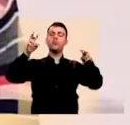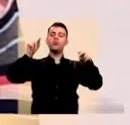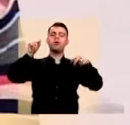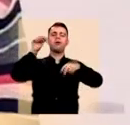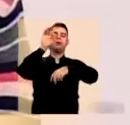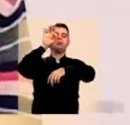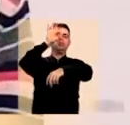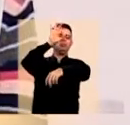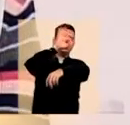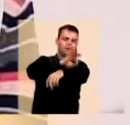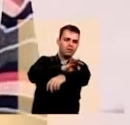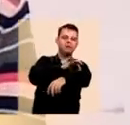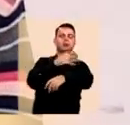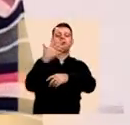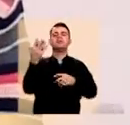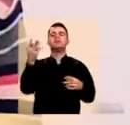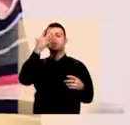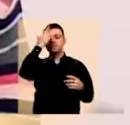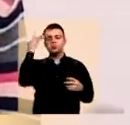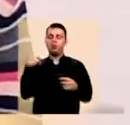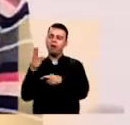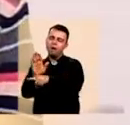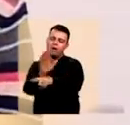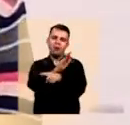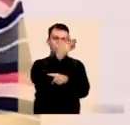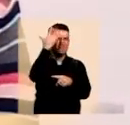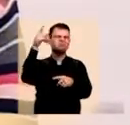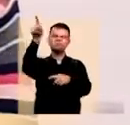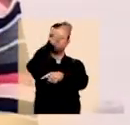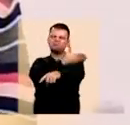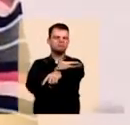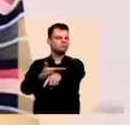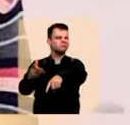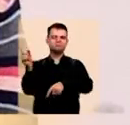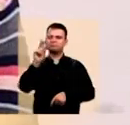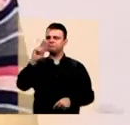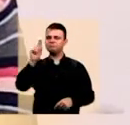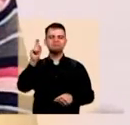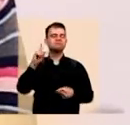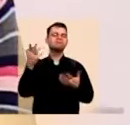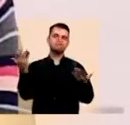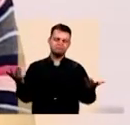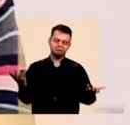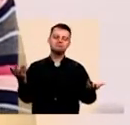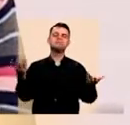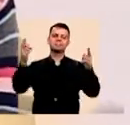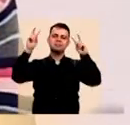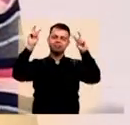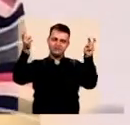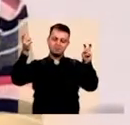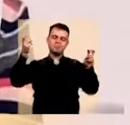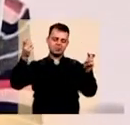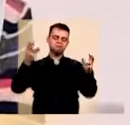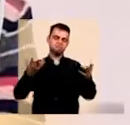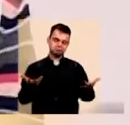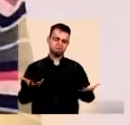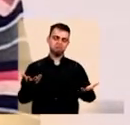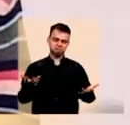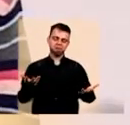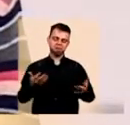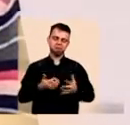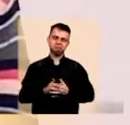à dengue, voltada à gentileza, que hoje está tão difícil, né? Exatamente. Voltada à gentileza, então a gente